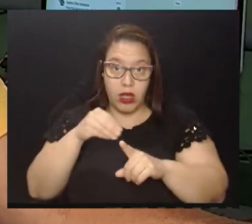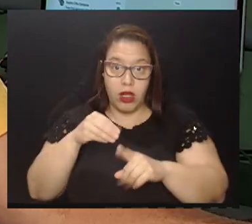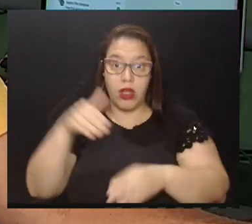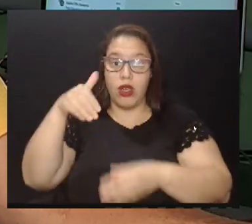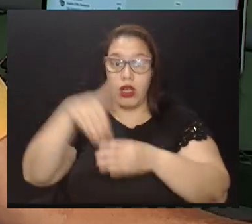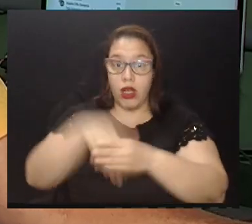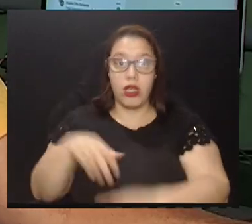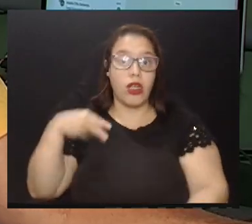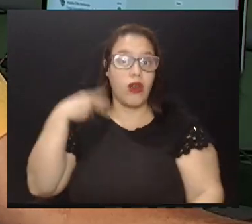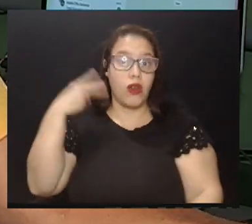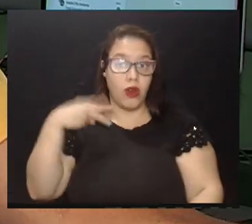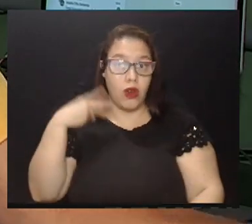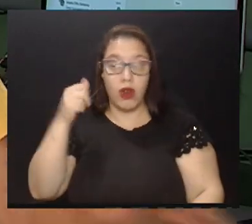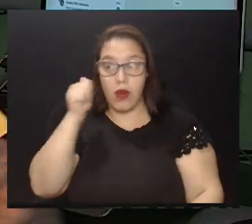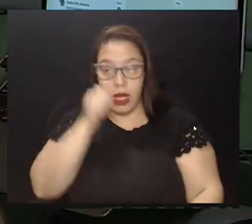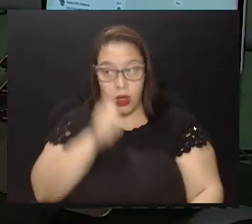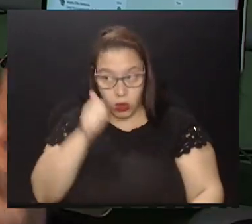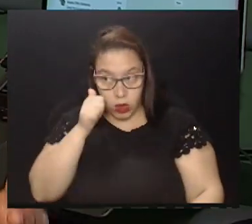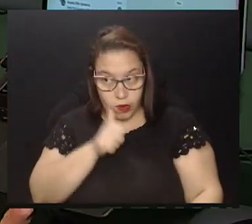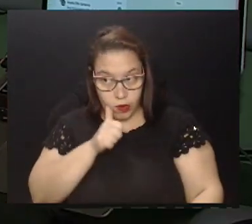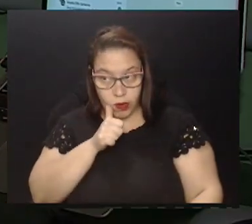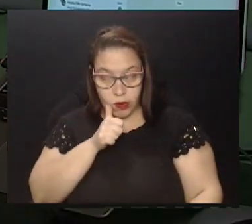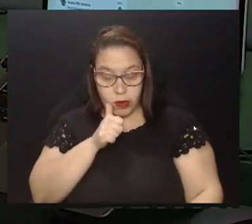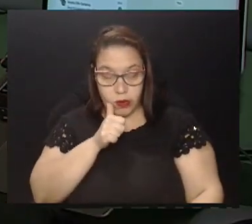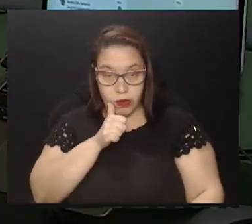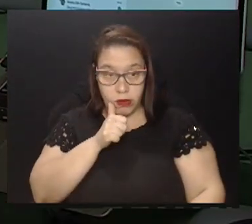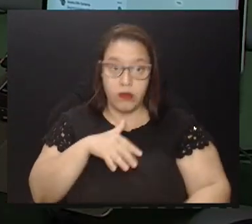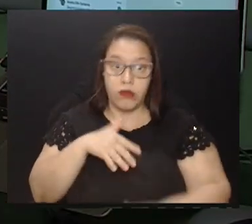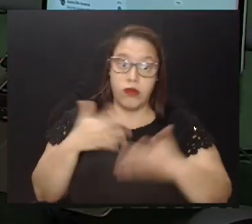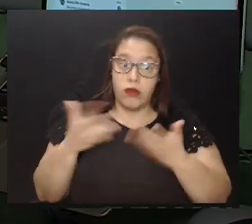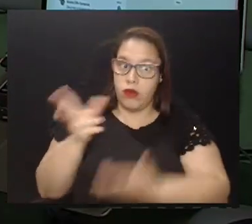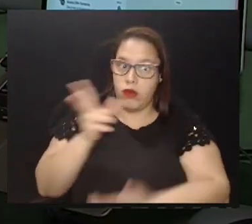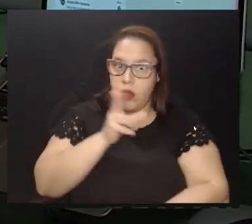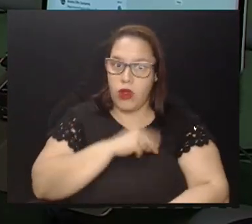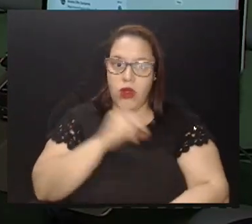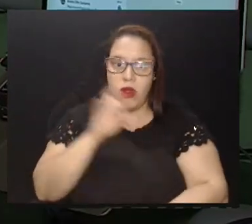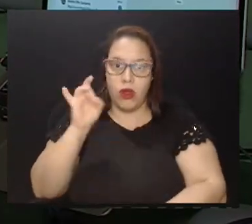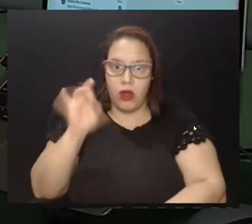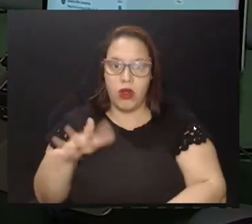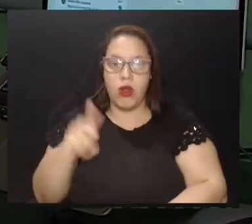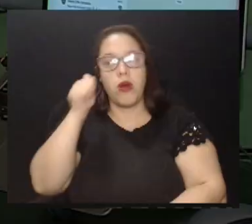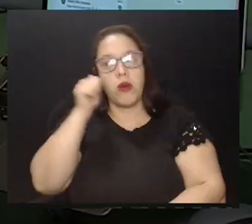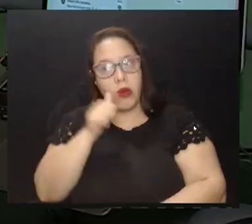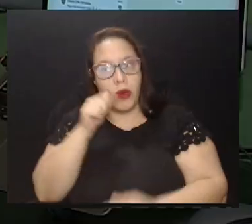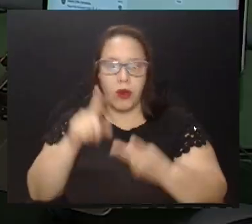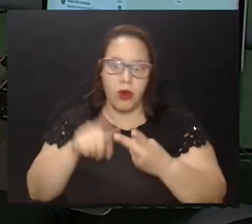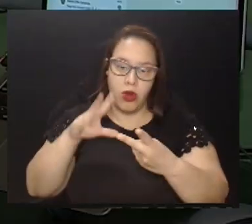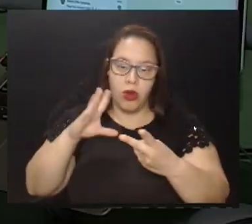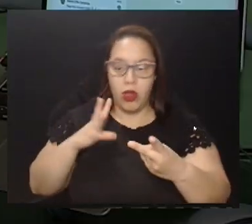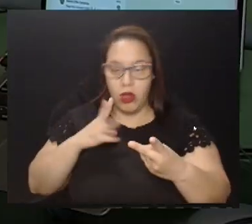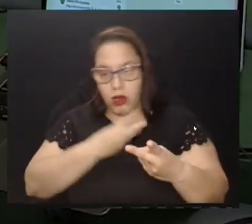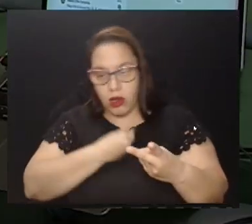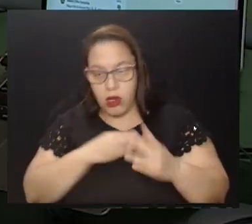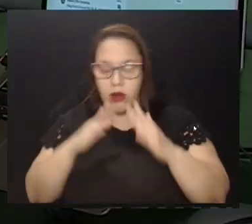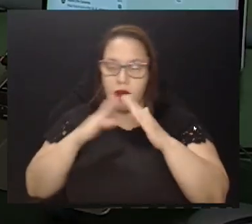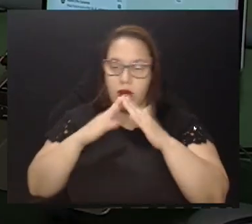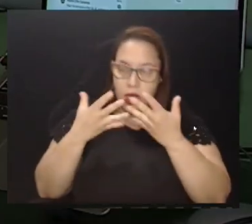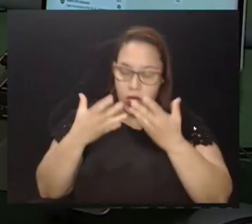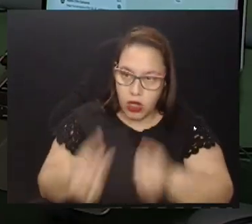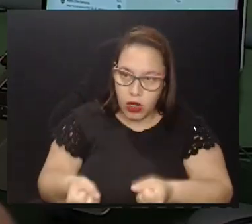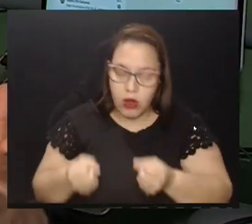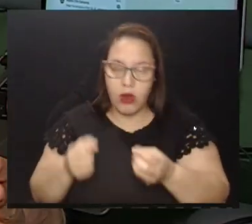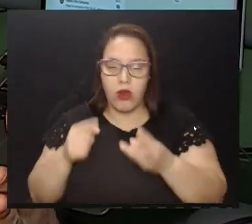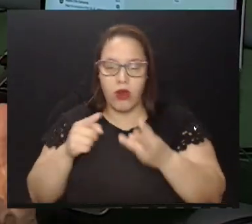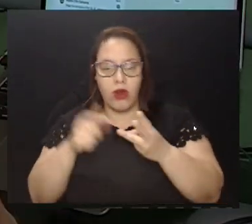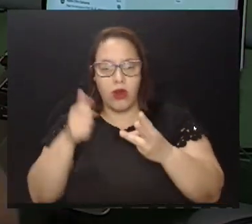vereadora. Então, isso por si só, né? Uma mulher trans, casa de acolhimento, mãe de santo, candidata a